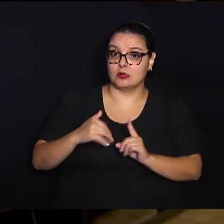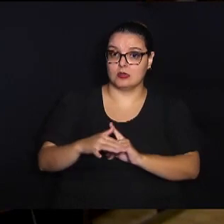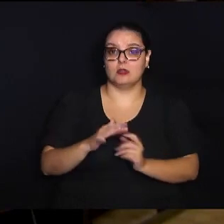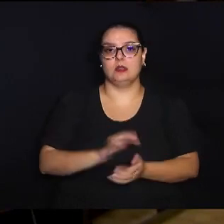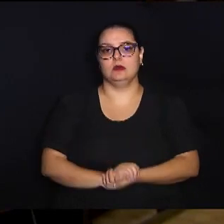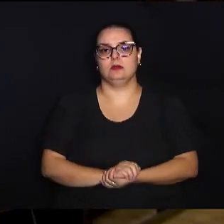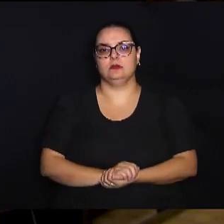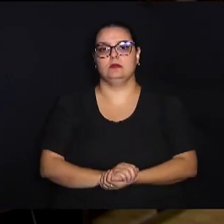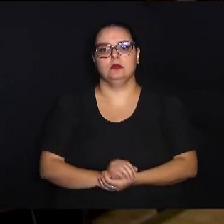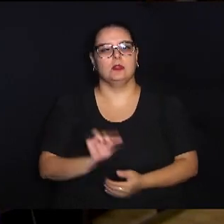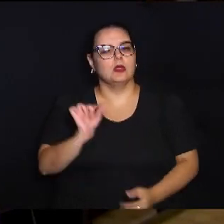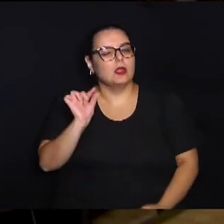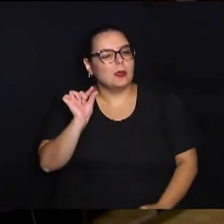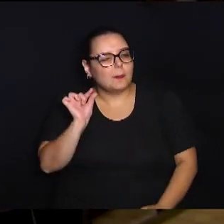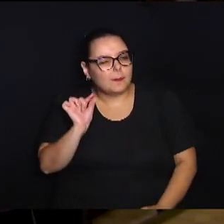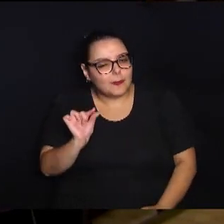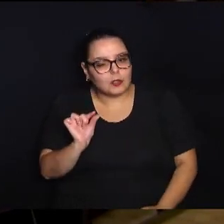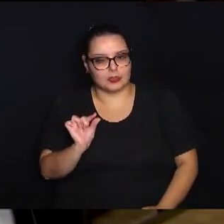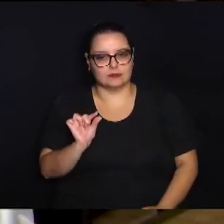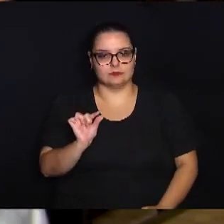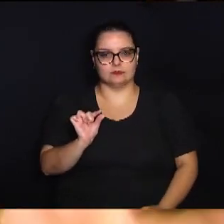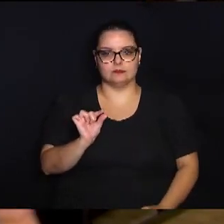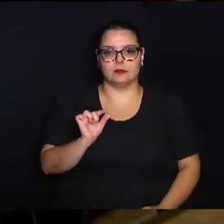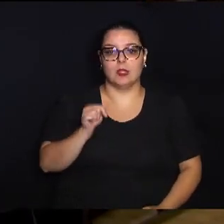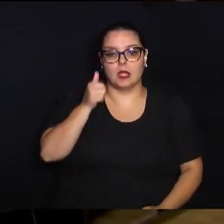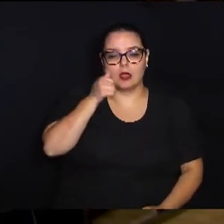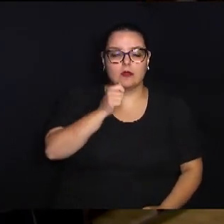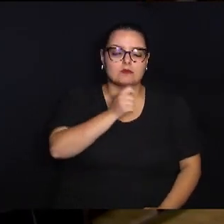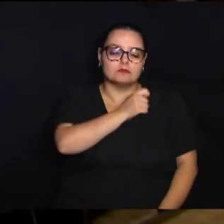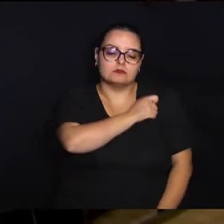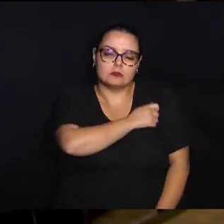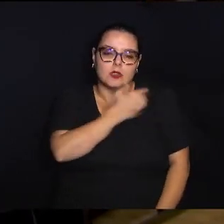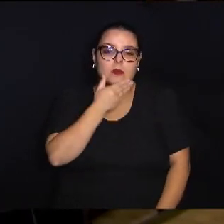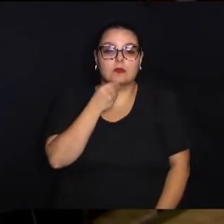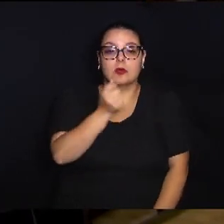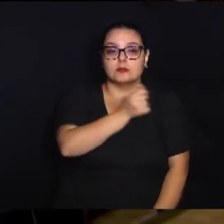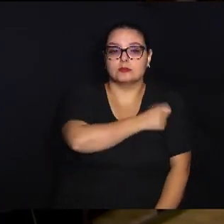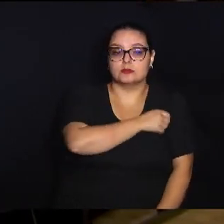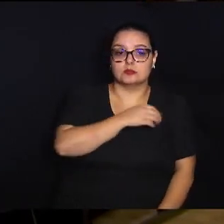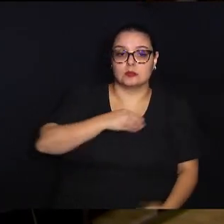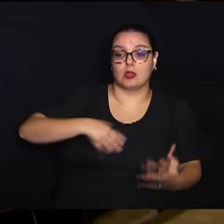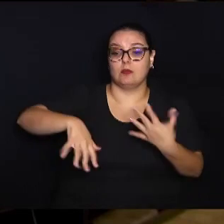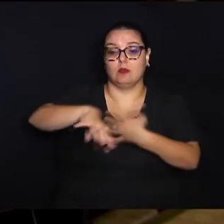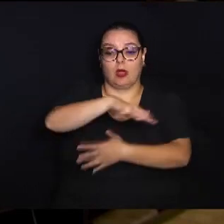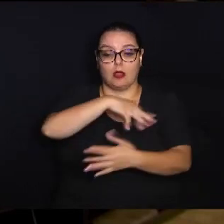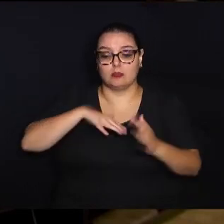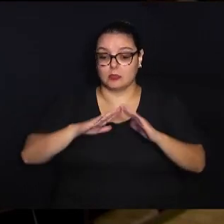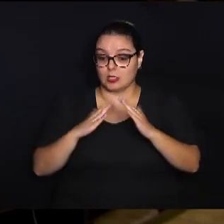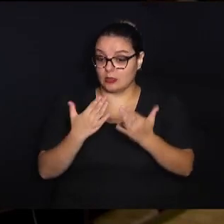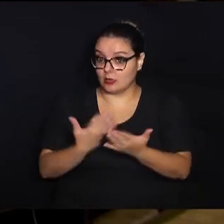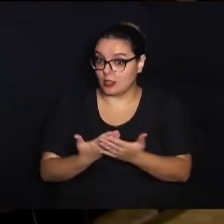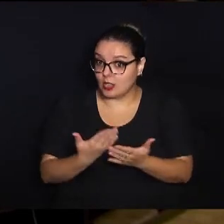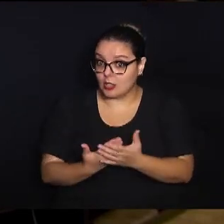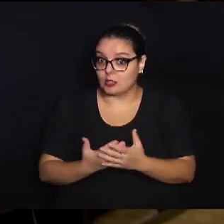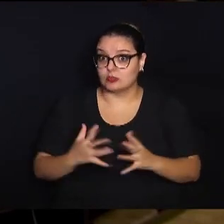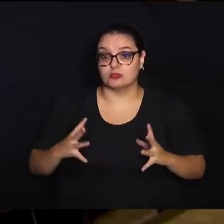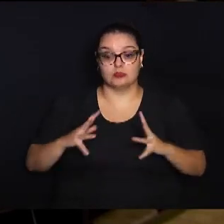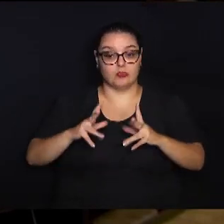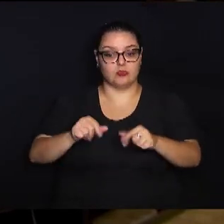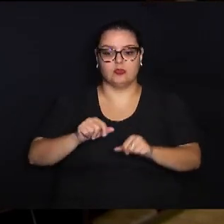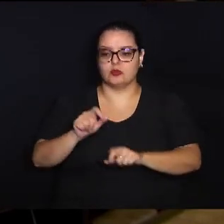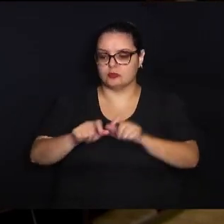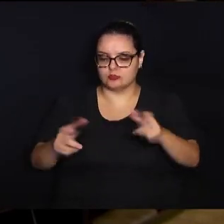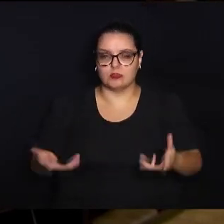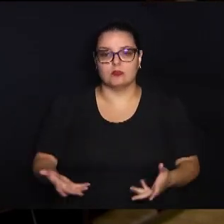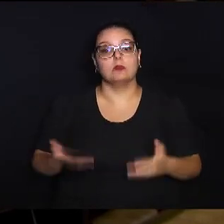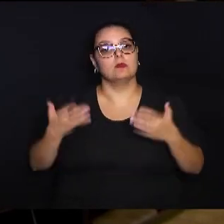É uma pequena sementinha, é um aluno no meio da escola, mas eu acho que a Elecamp está de parabéns